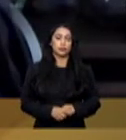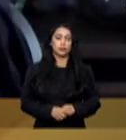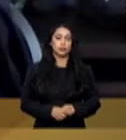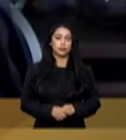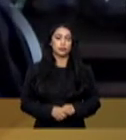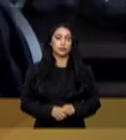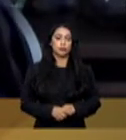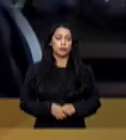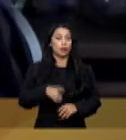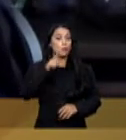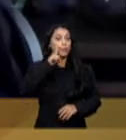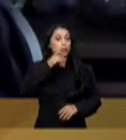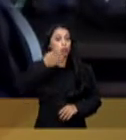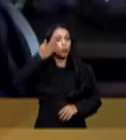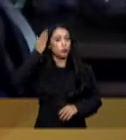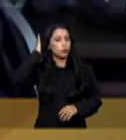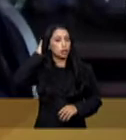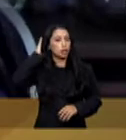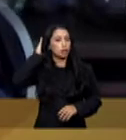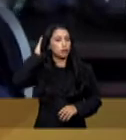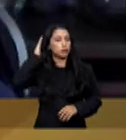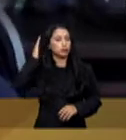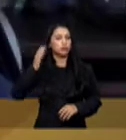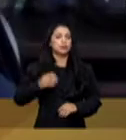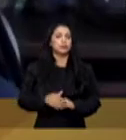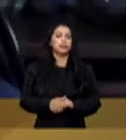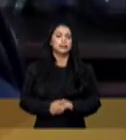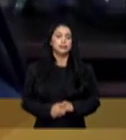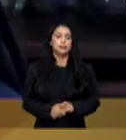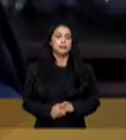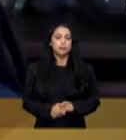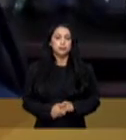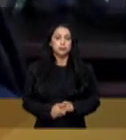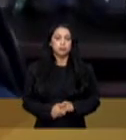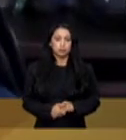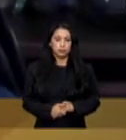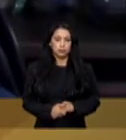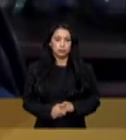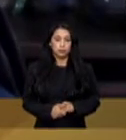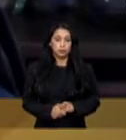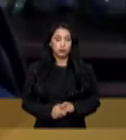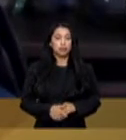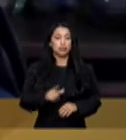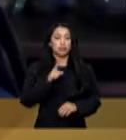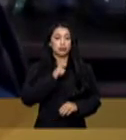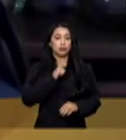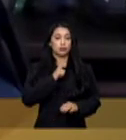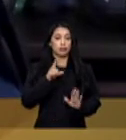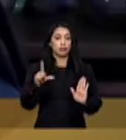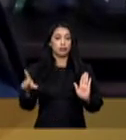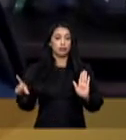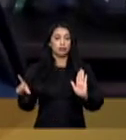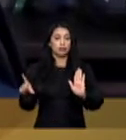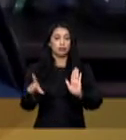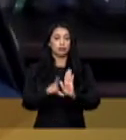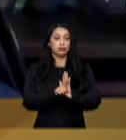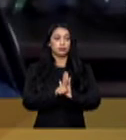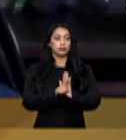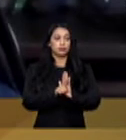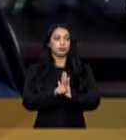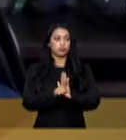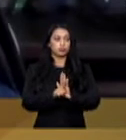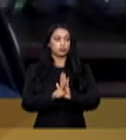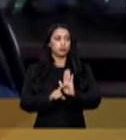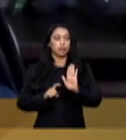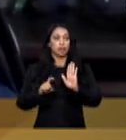Marco Aurélio, que foi aquele caso que envolvia a Lei Maria da Penha, em que era a